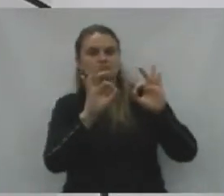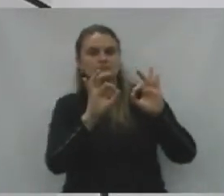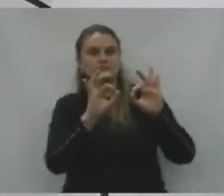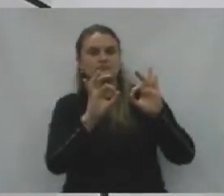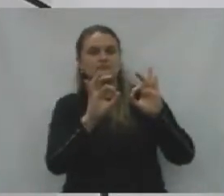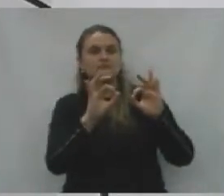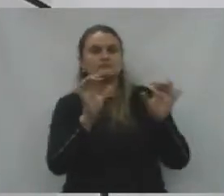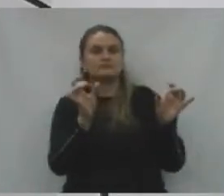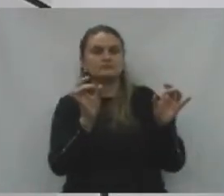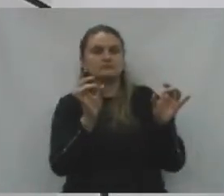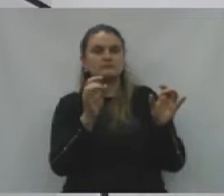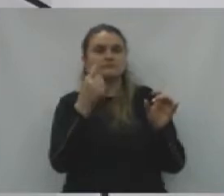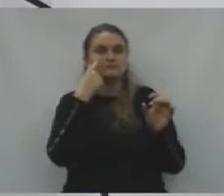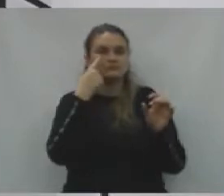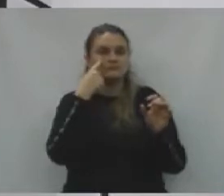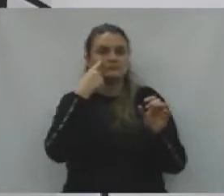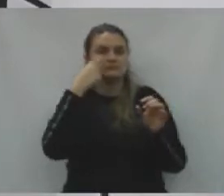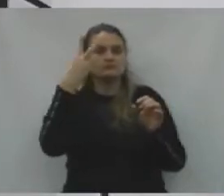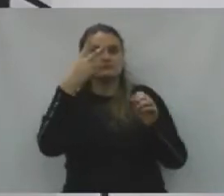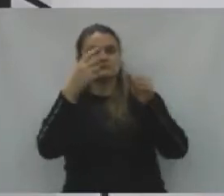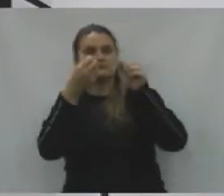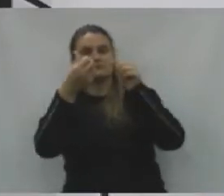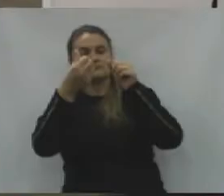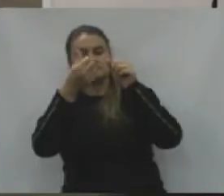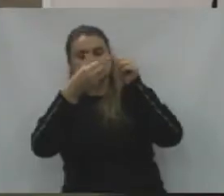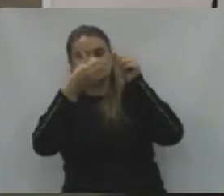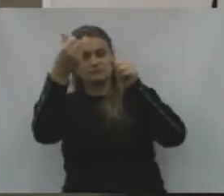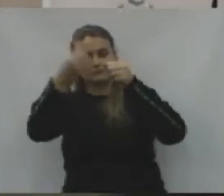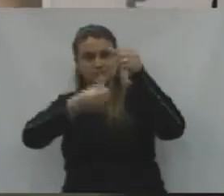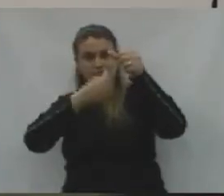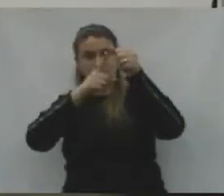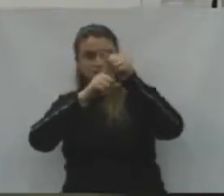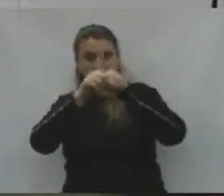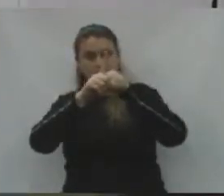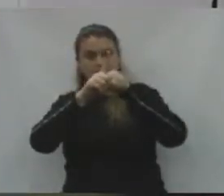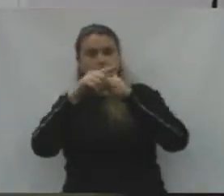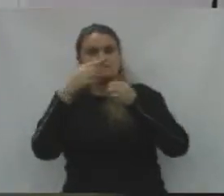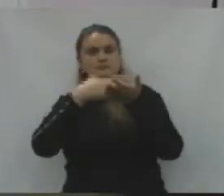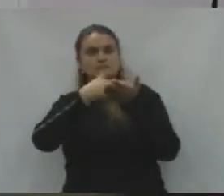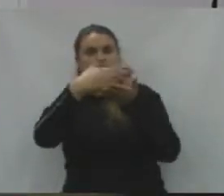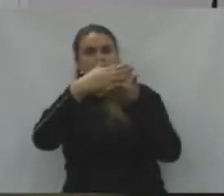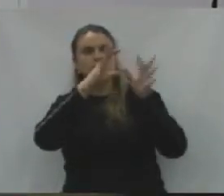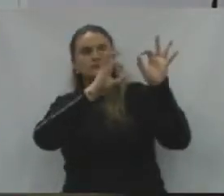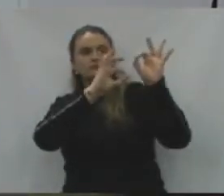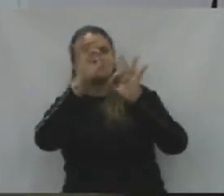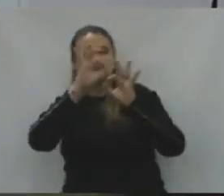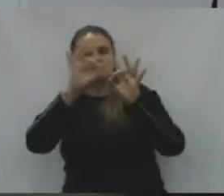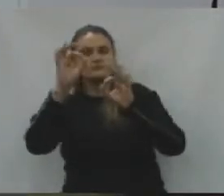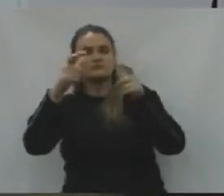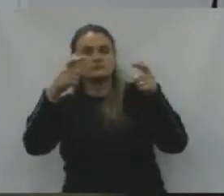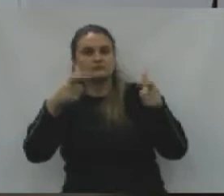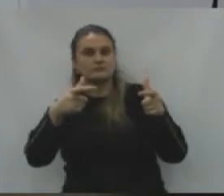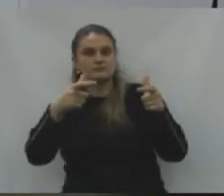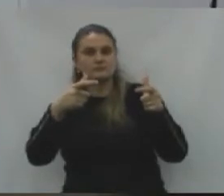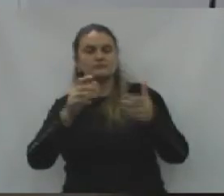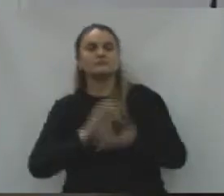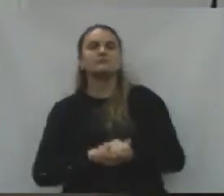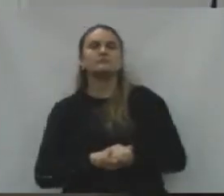maneira pronta, já no segundo semestre de 2016, iniciamos a recuperação daquele